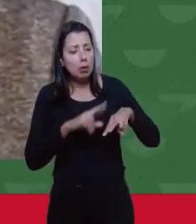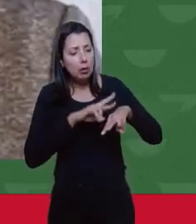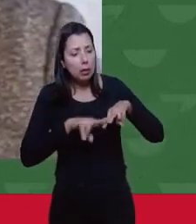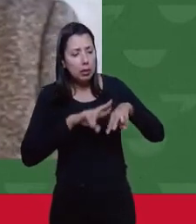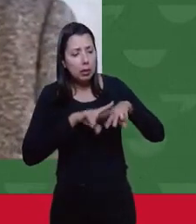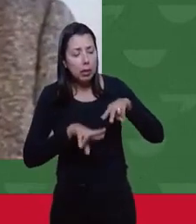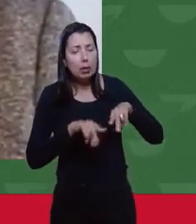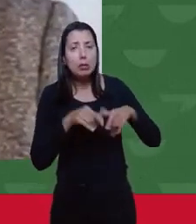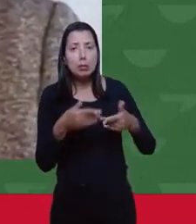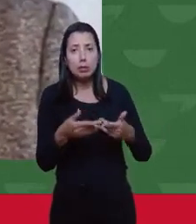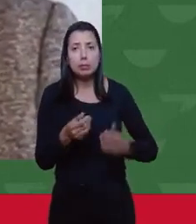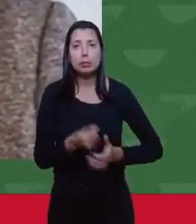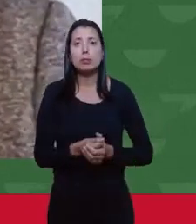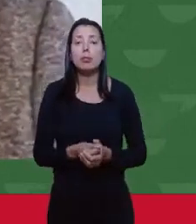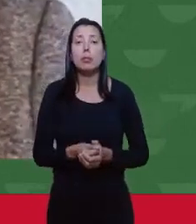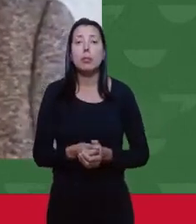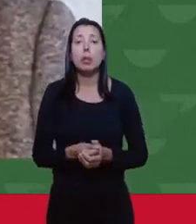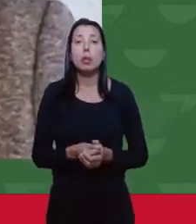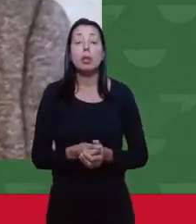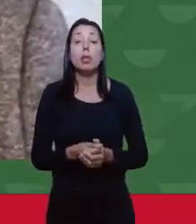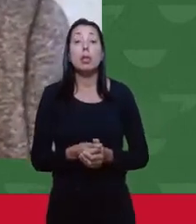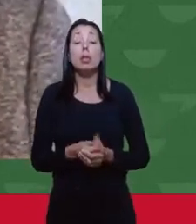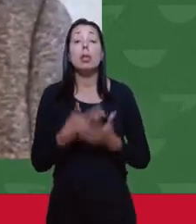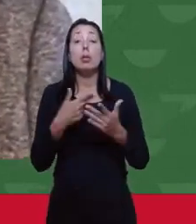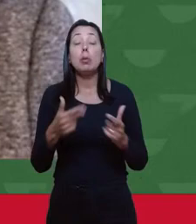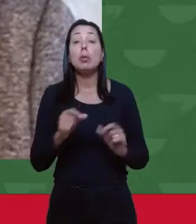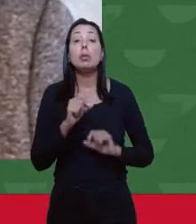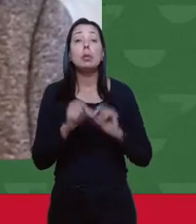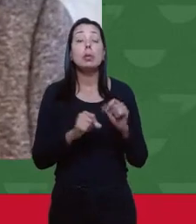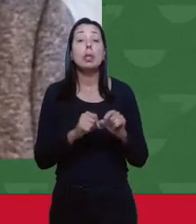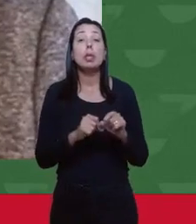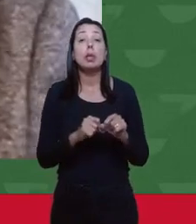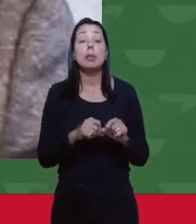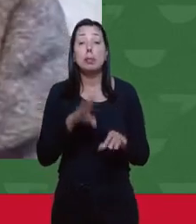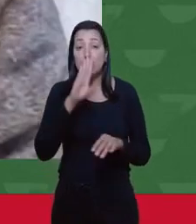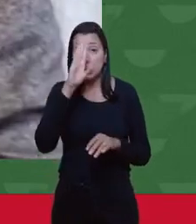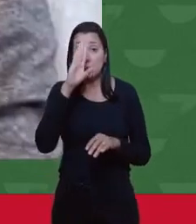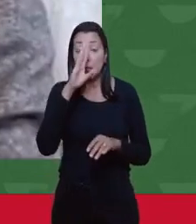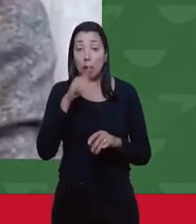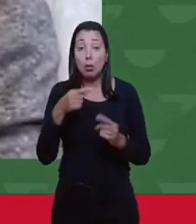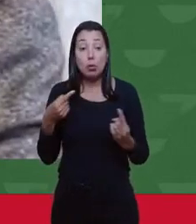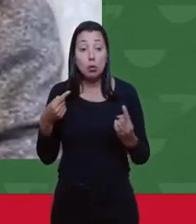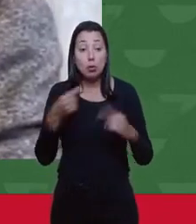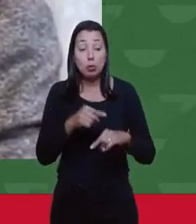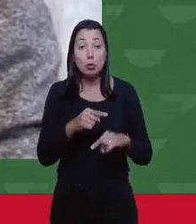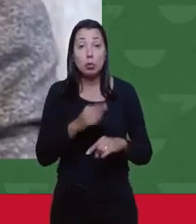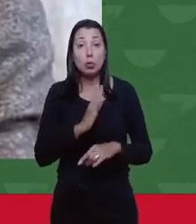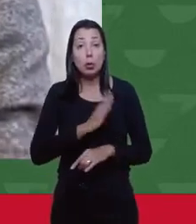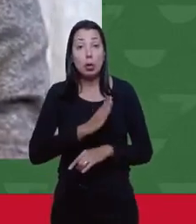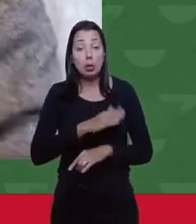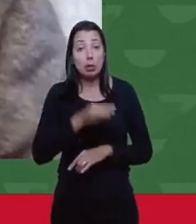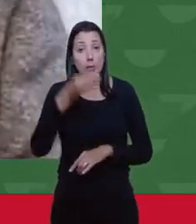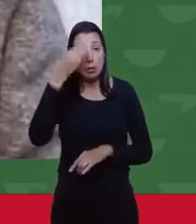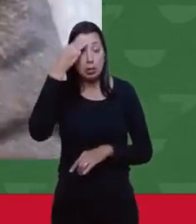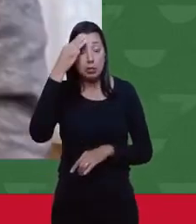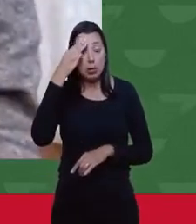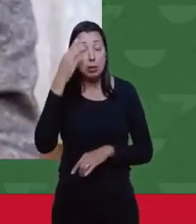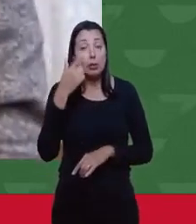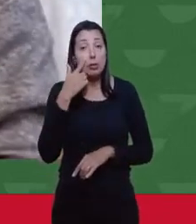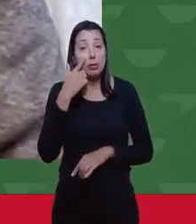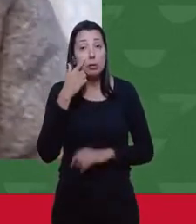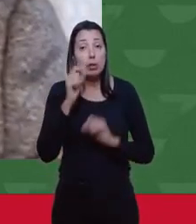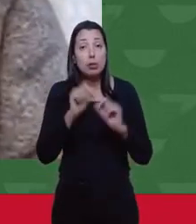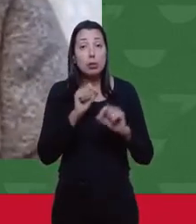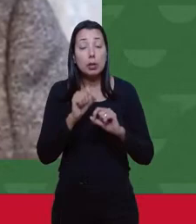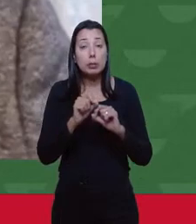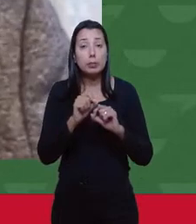de converter as questões de sexualidade e gênero em questões chaves para a disputa dos corações e as mentes. E vejo que